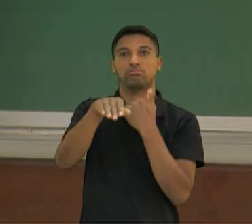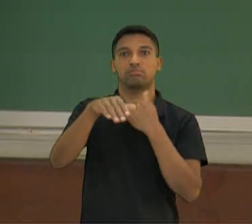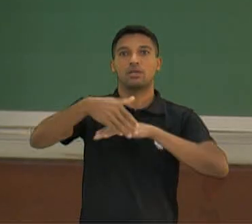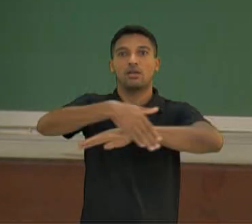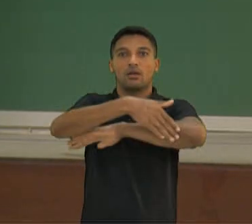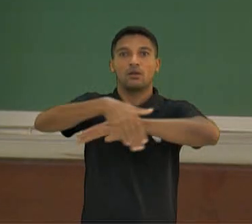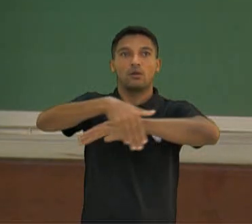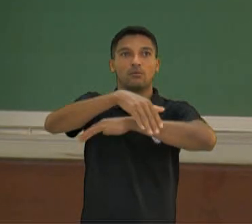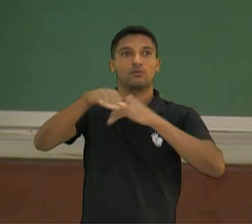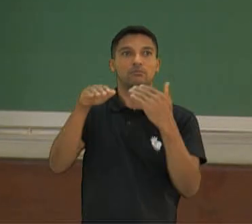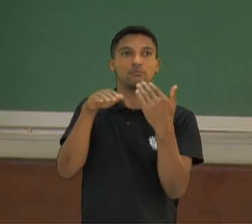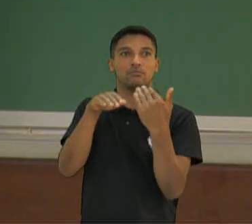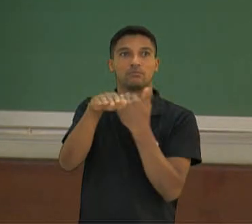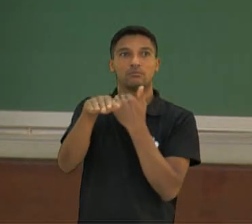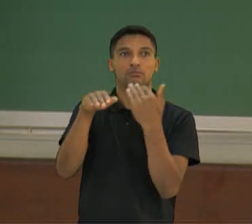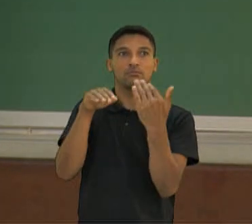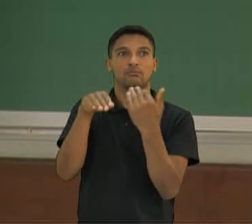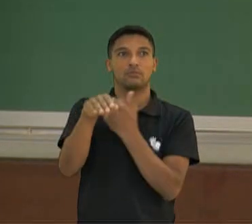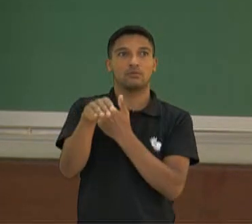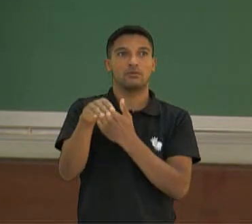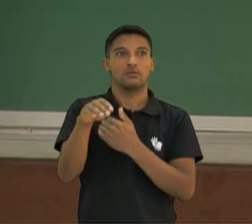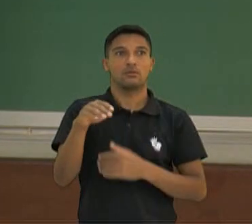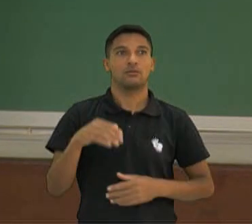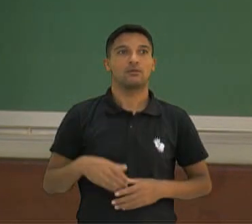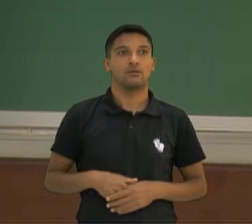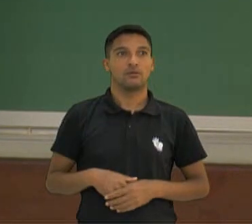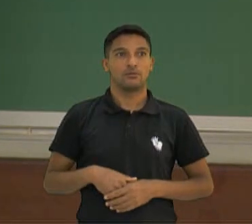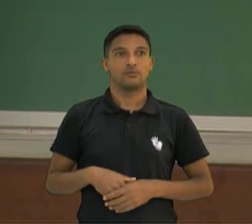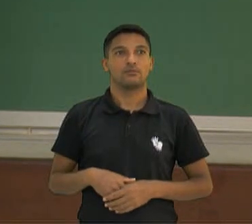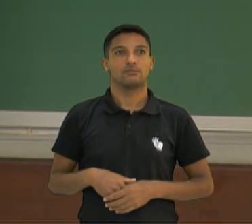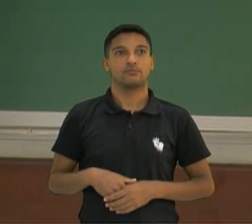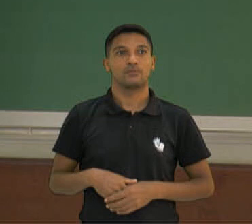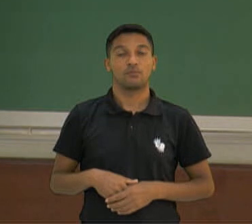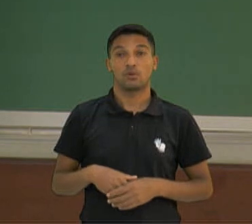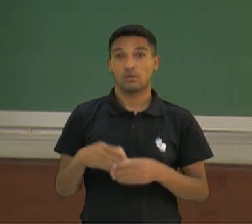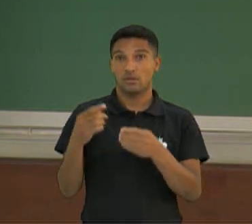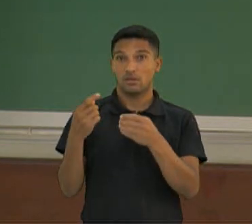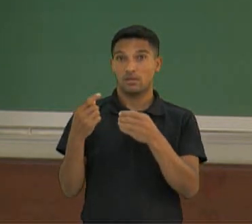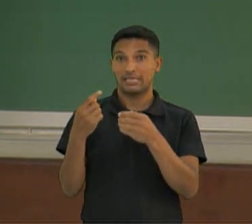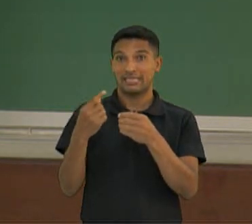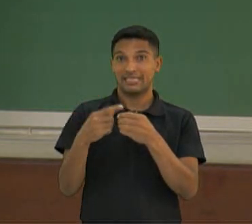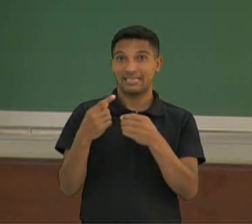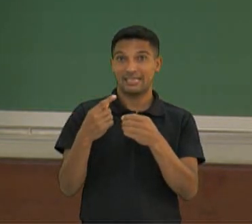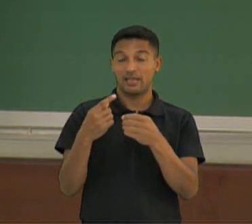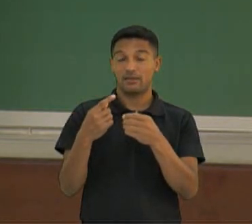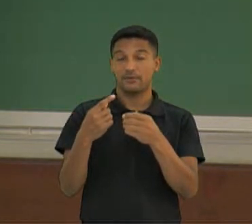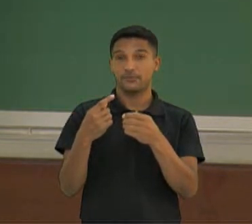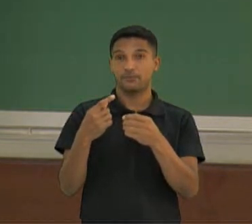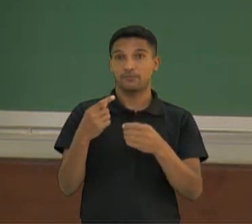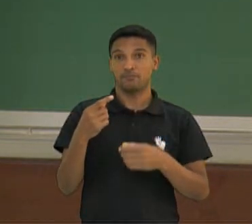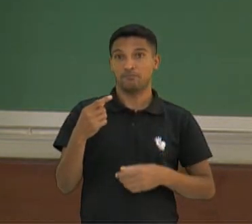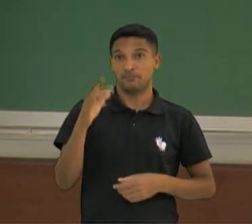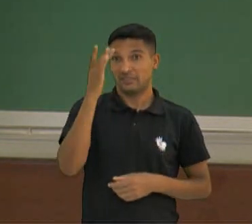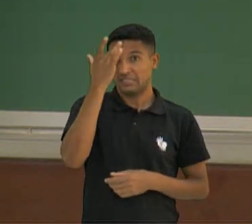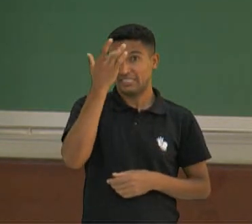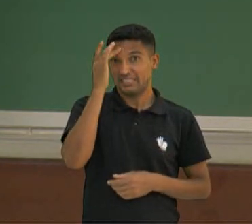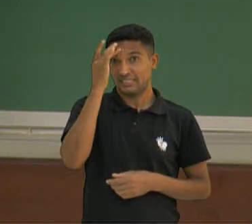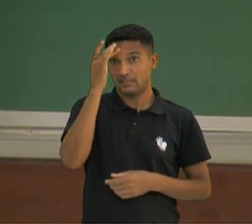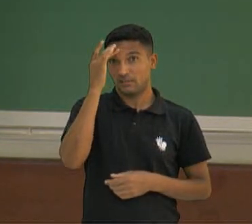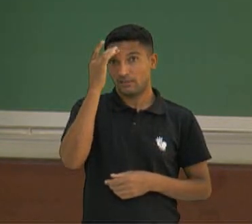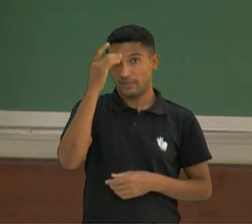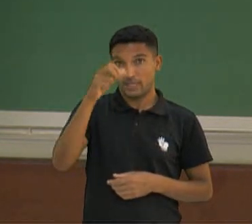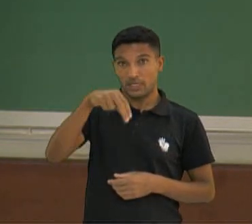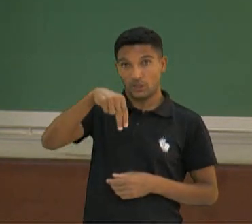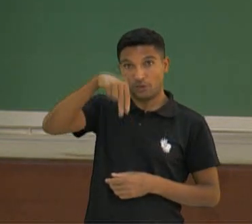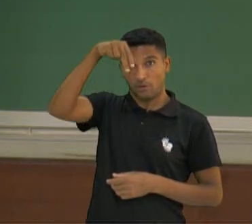se transformou num eixo comercial ali muito importante, que passa por Nova Delhi. Isso também traz